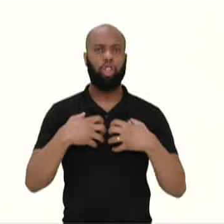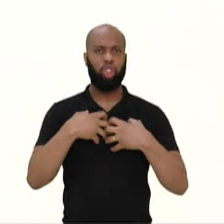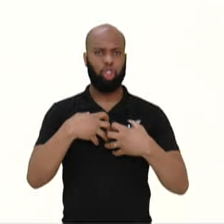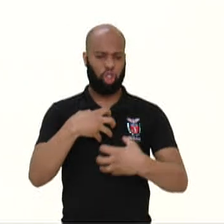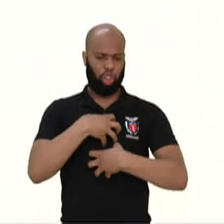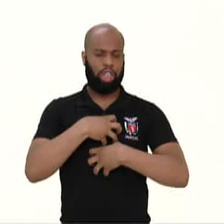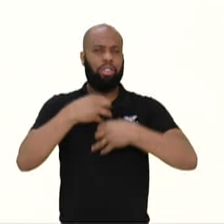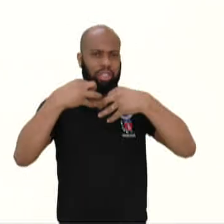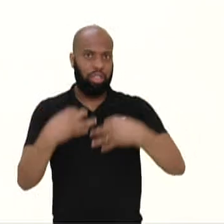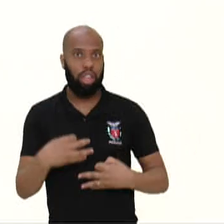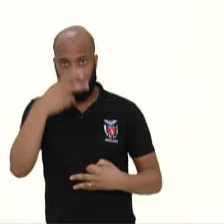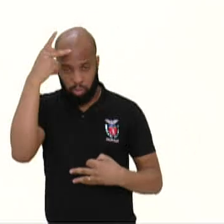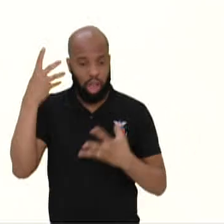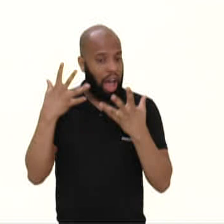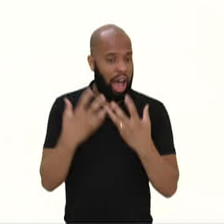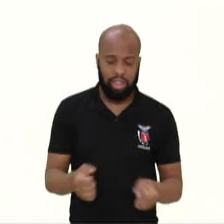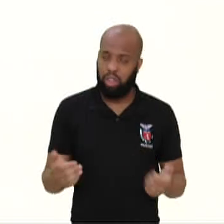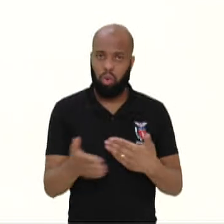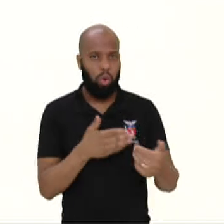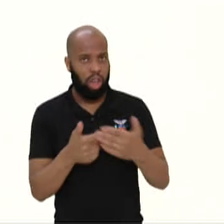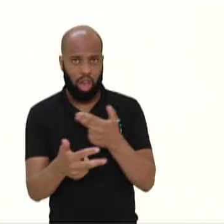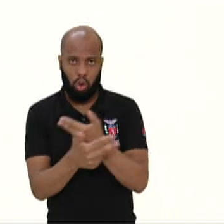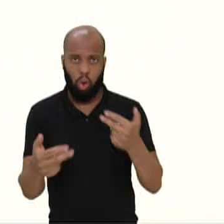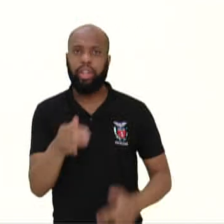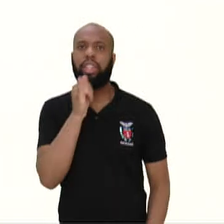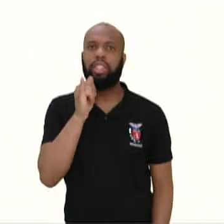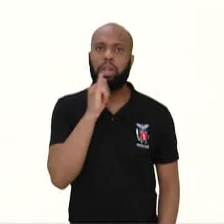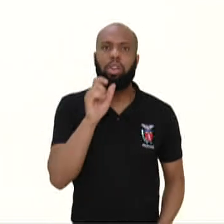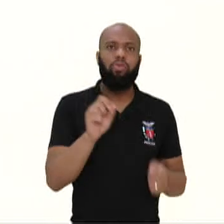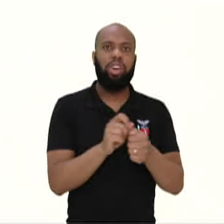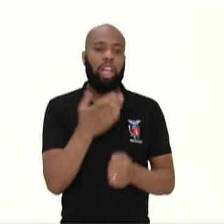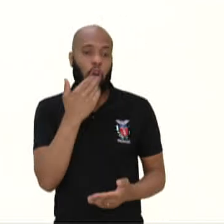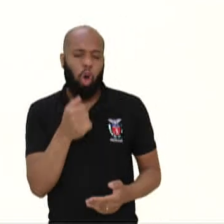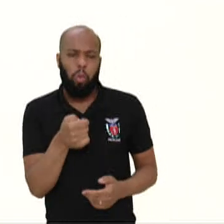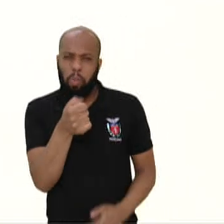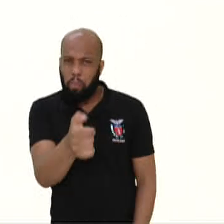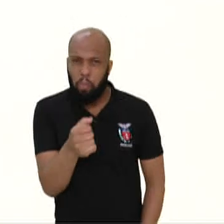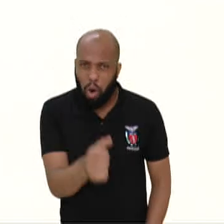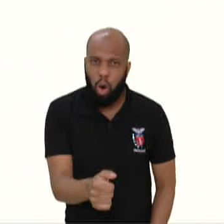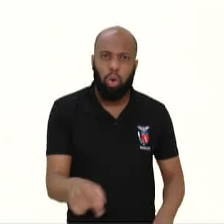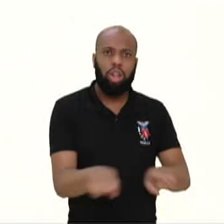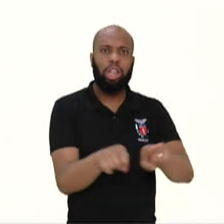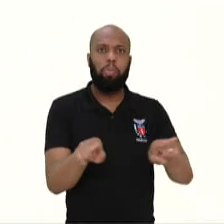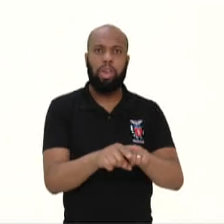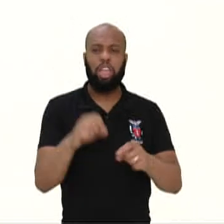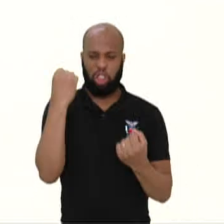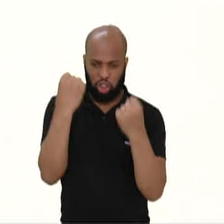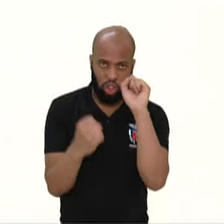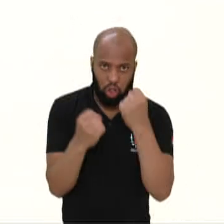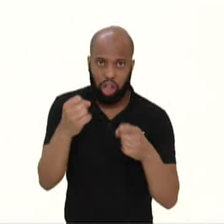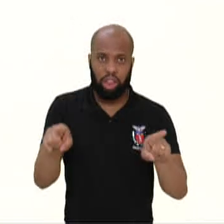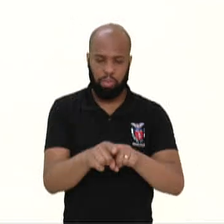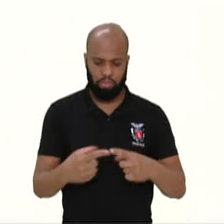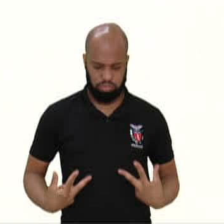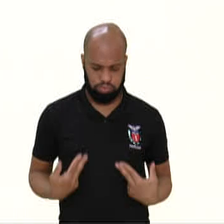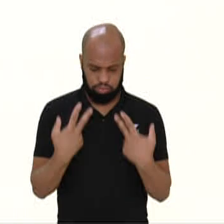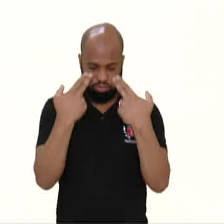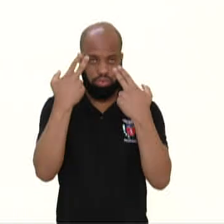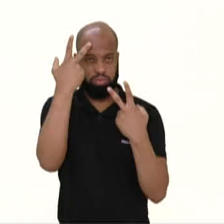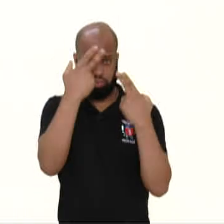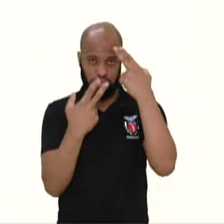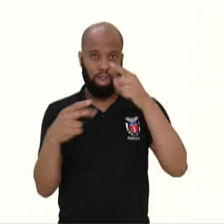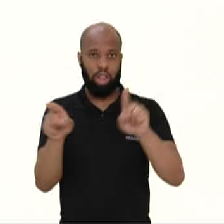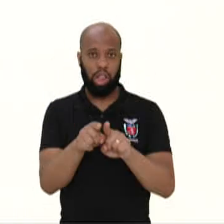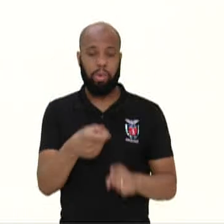indivíduos fazem qualquer sacrifício, como regimes rigorosos, uso de inibidores de apetite, ginásticas, cirurgias plásticas e o uso